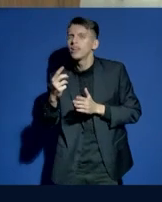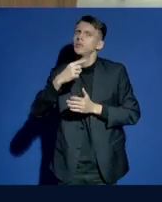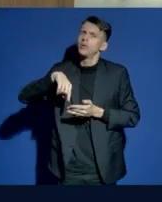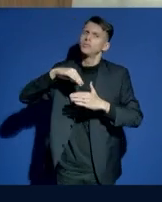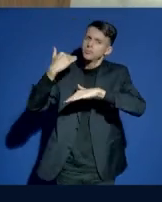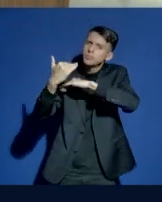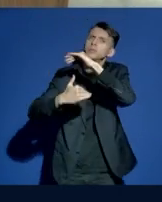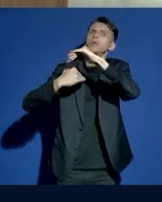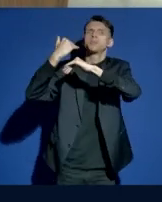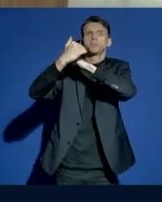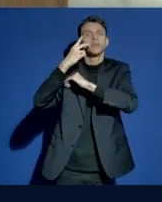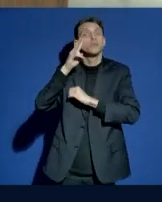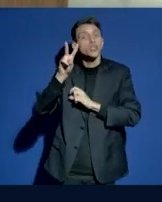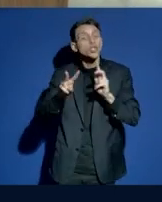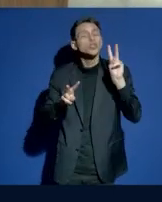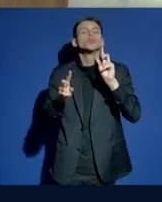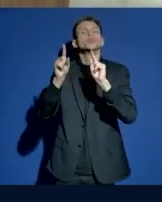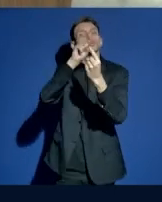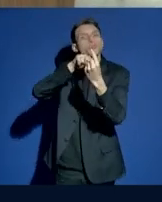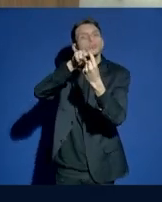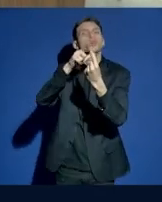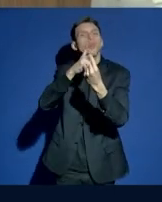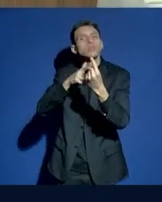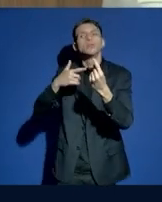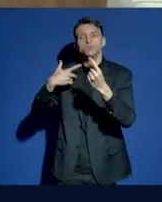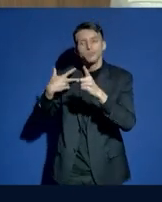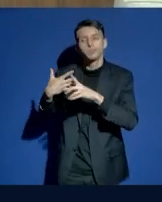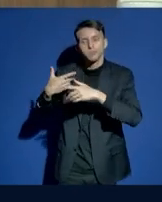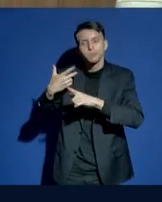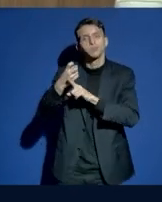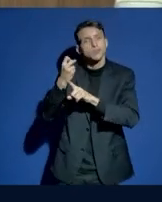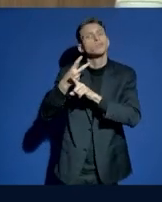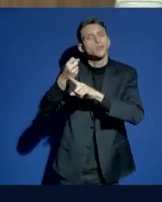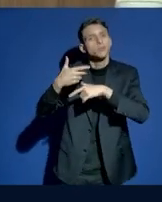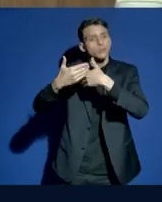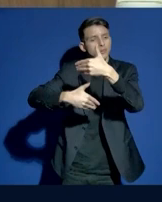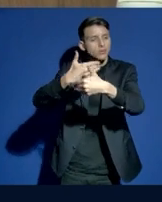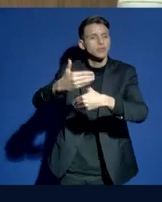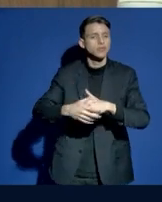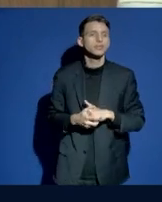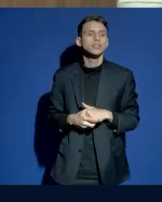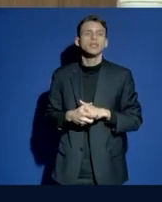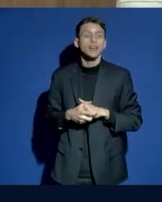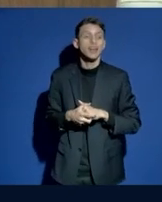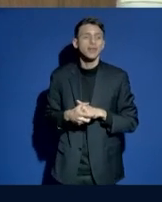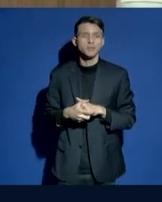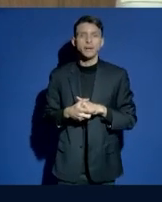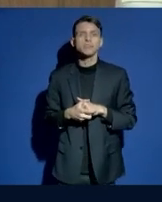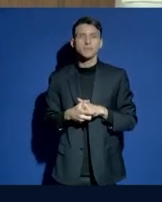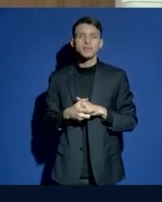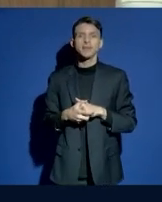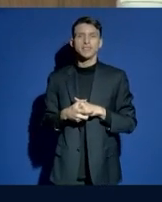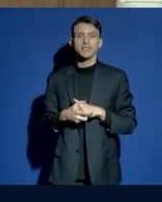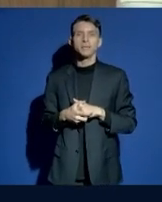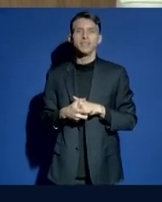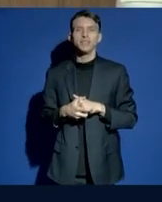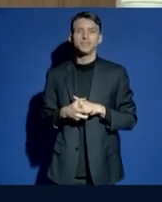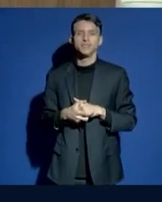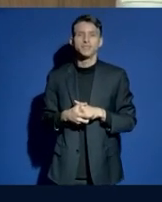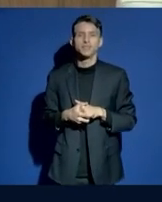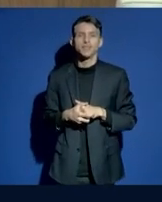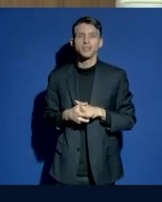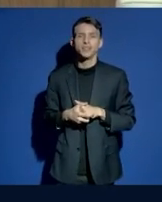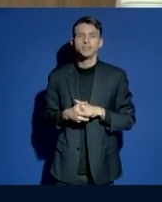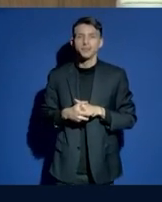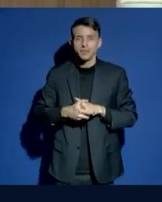aceleradamente na direção dessa meta achamos que vamos bater a meta até então dentro do chamado escopo 1